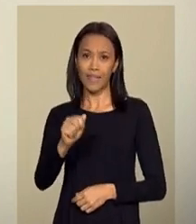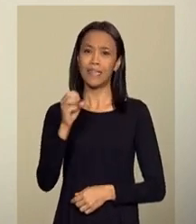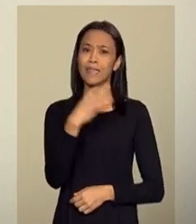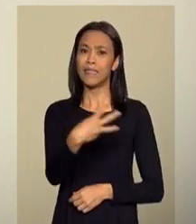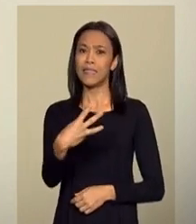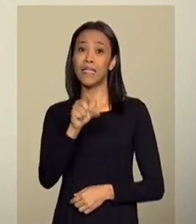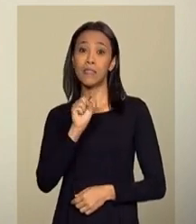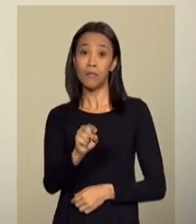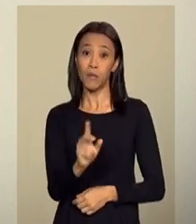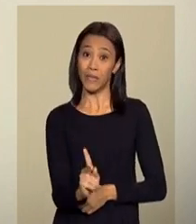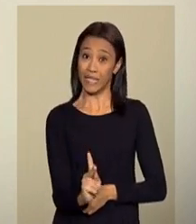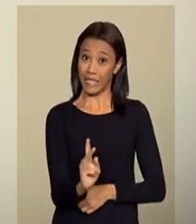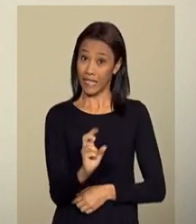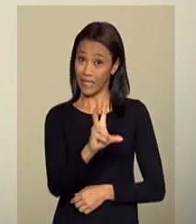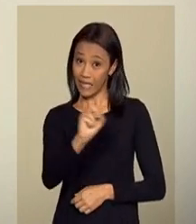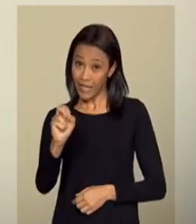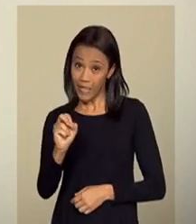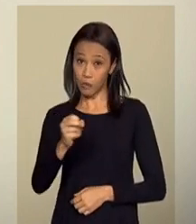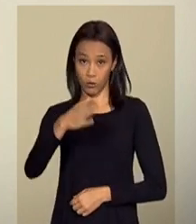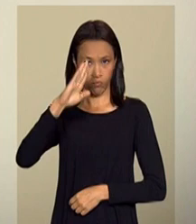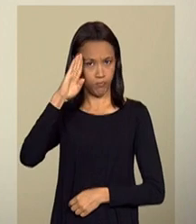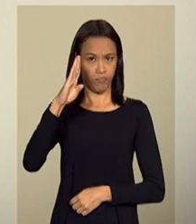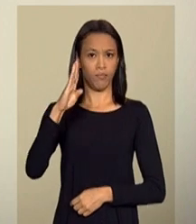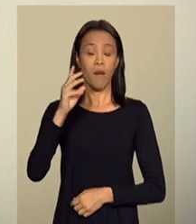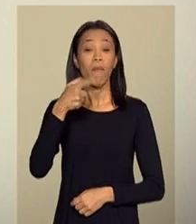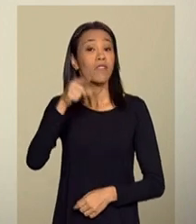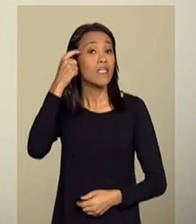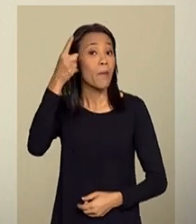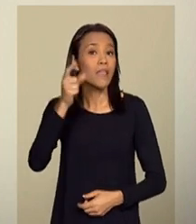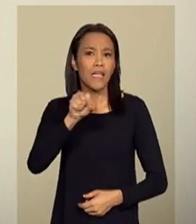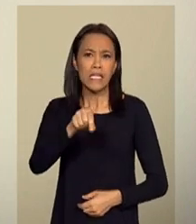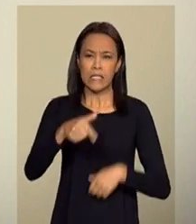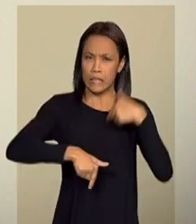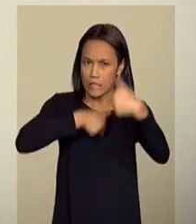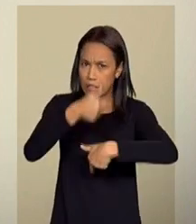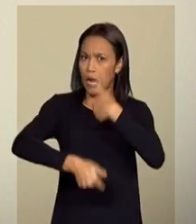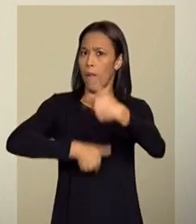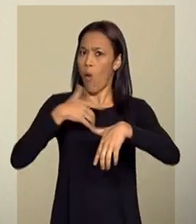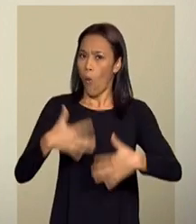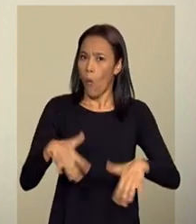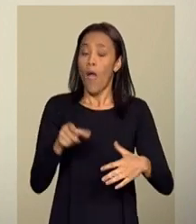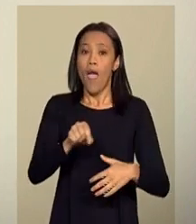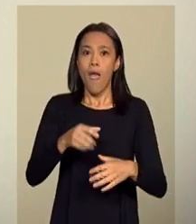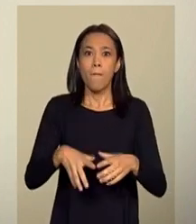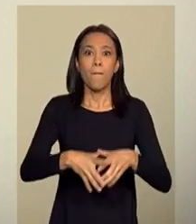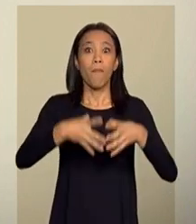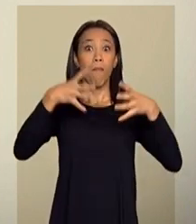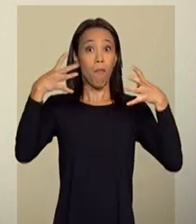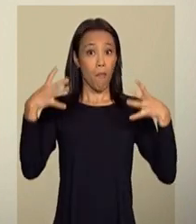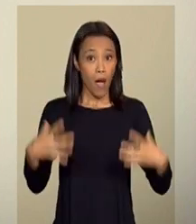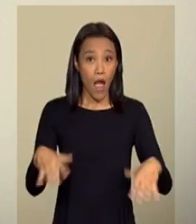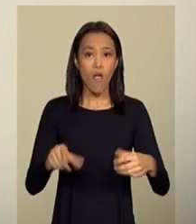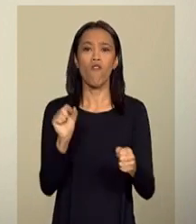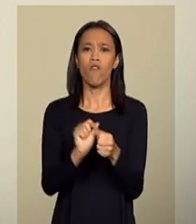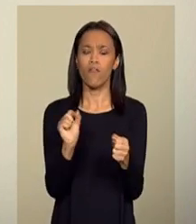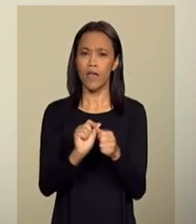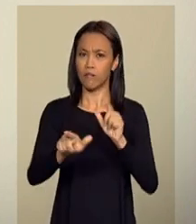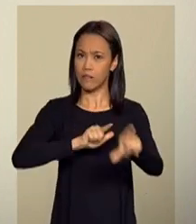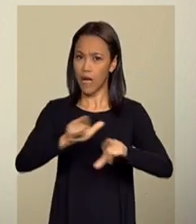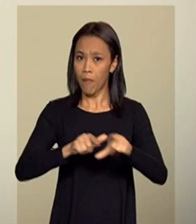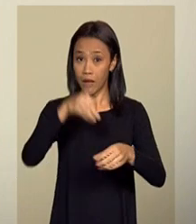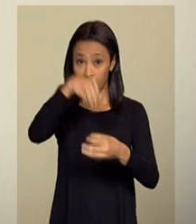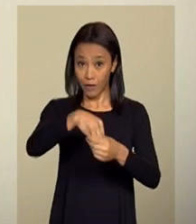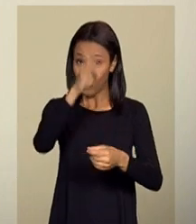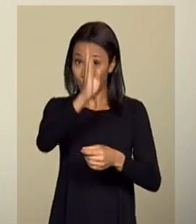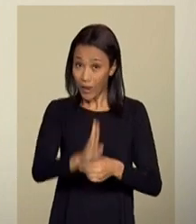33.500 militares e para você ter uma ideia da sua grandeza é a maior Operação realizada pelo